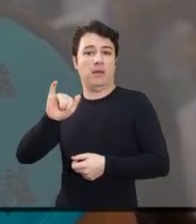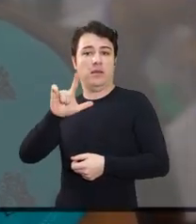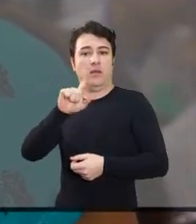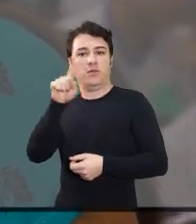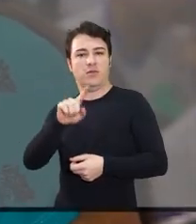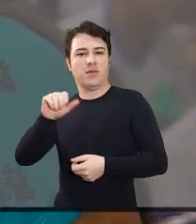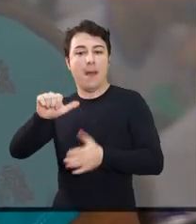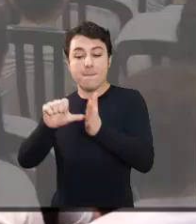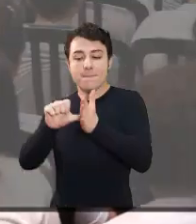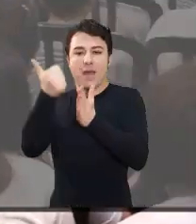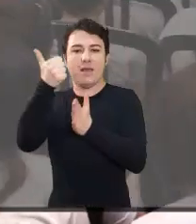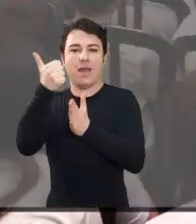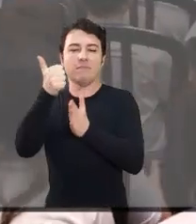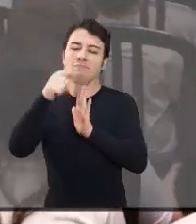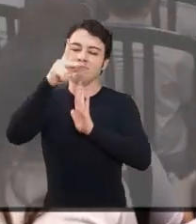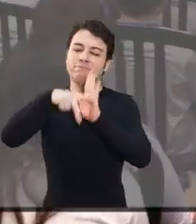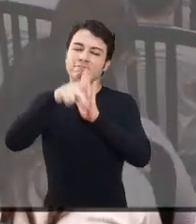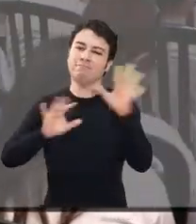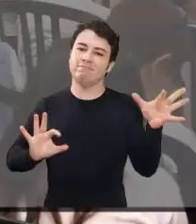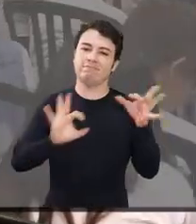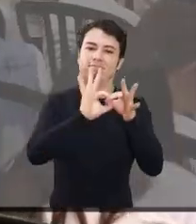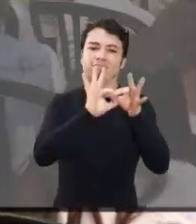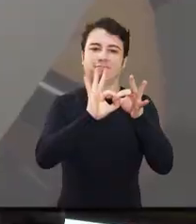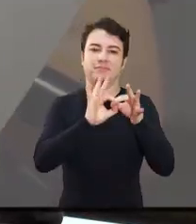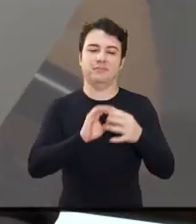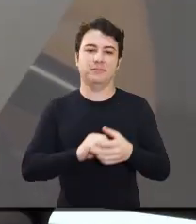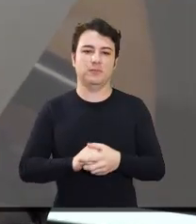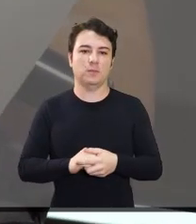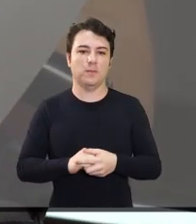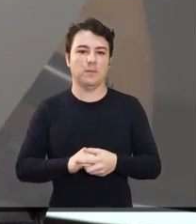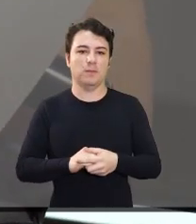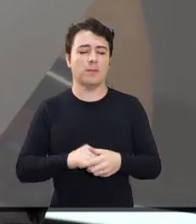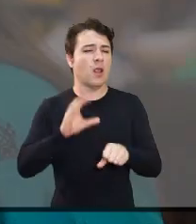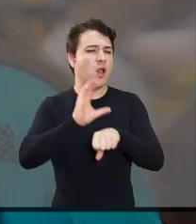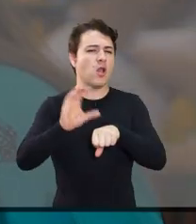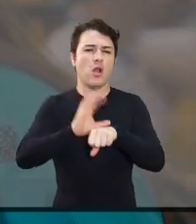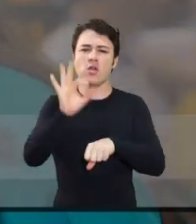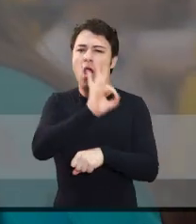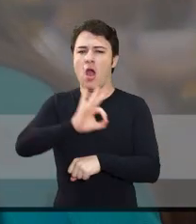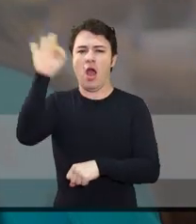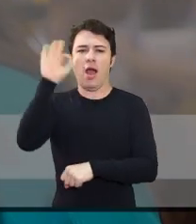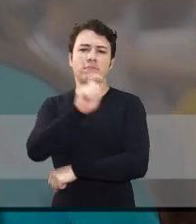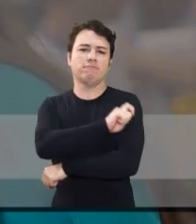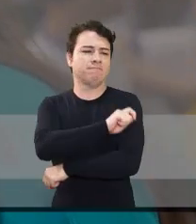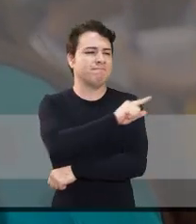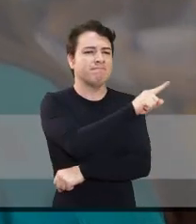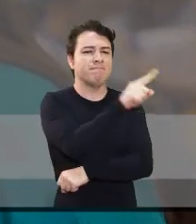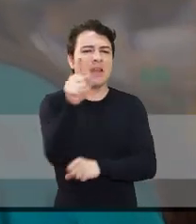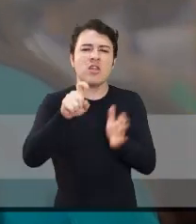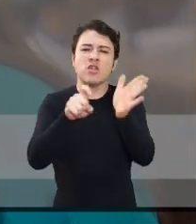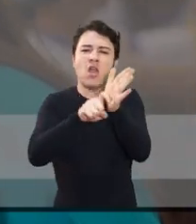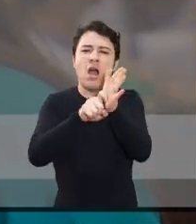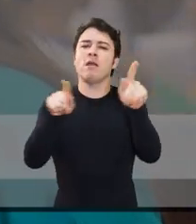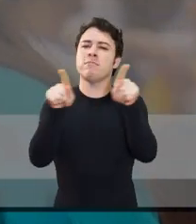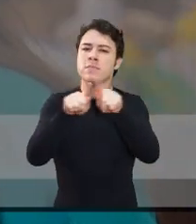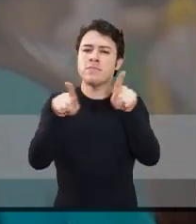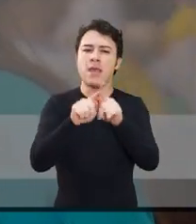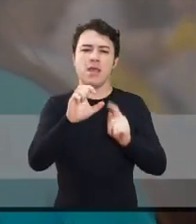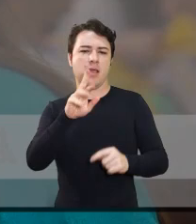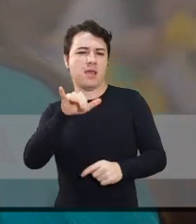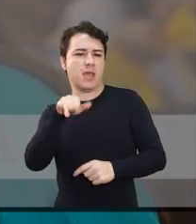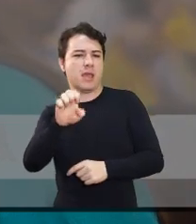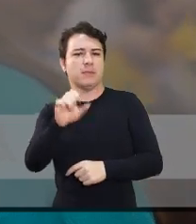professora Marilza recebeu o ProERD na sala de aula pela primeira vez este ano. Foi maravilhoso, eles aprenderam muito,